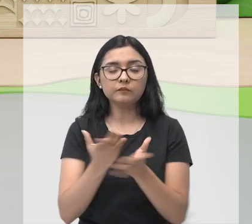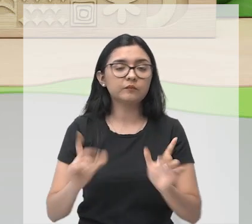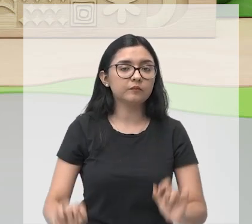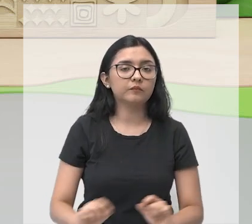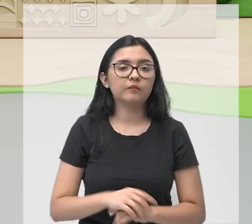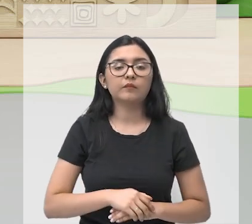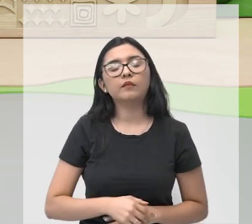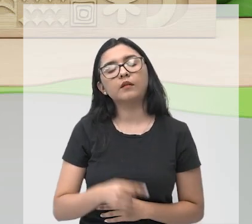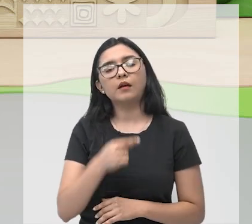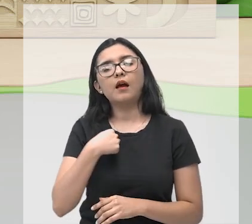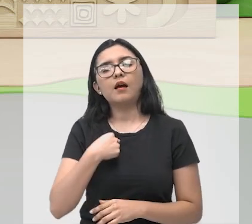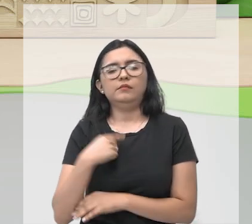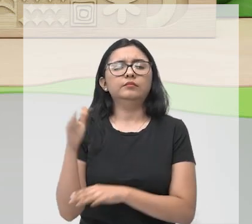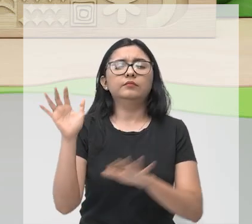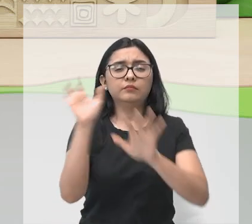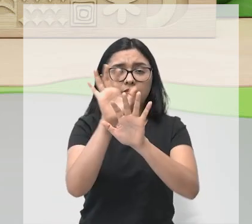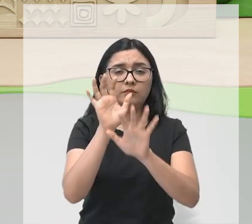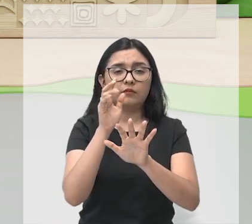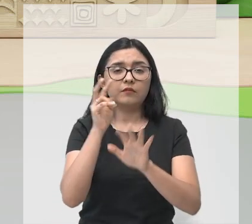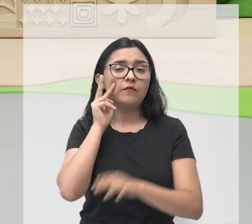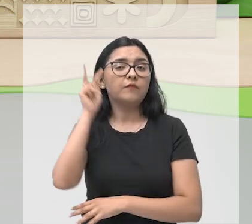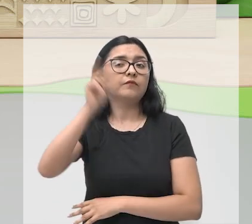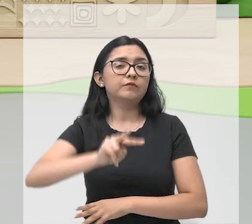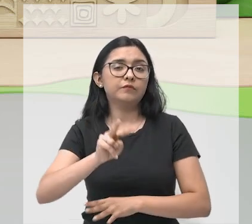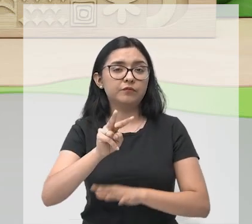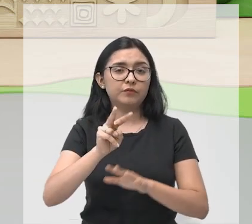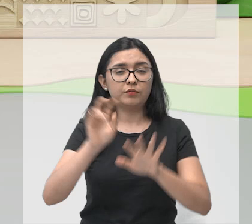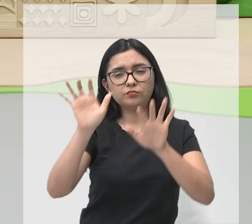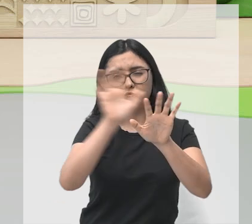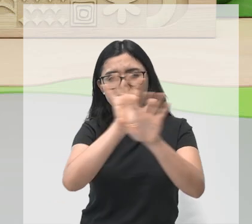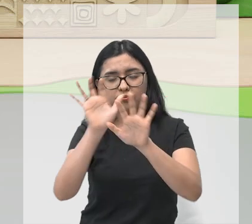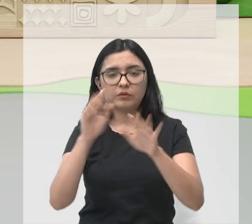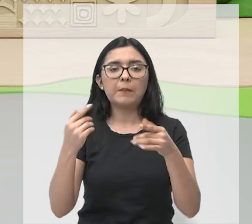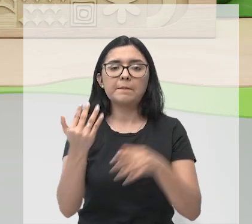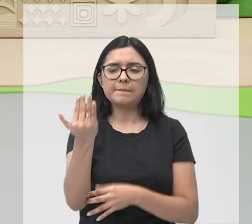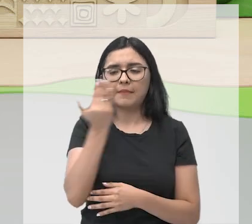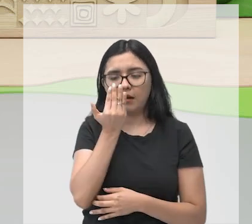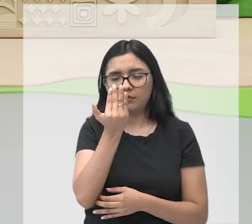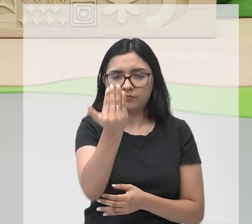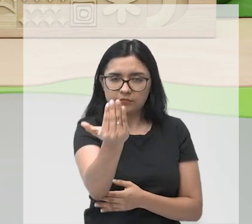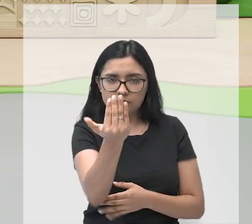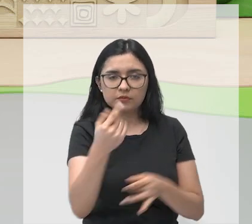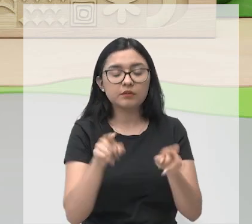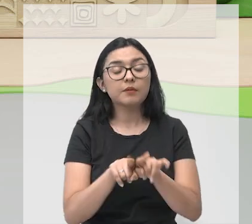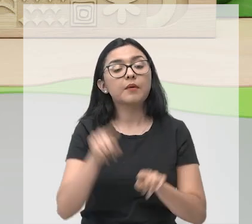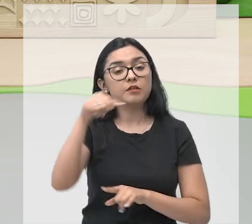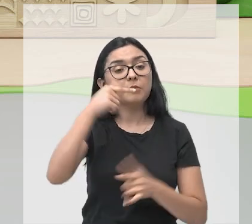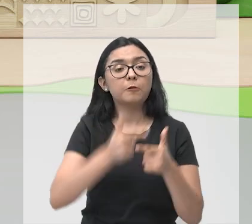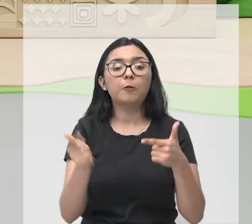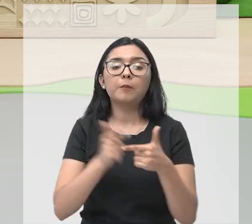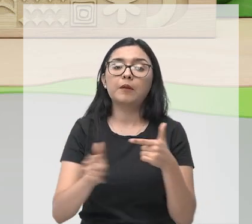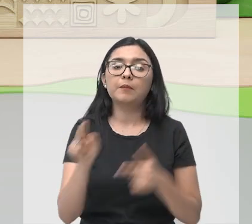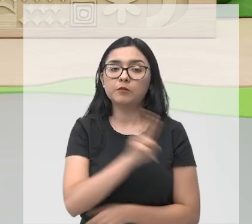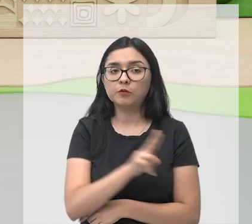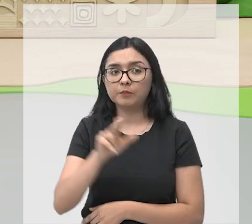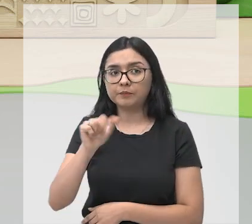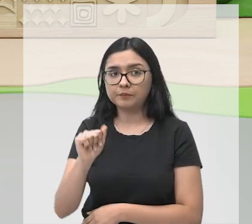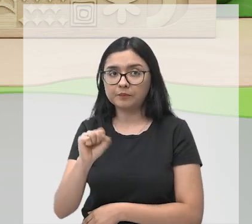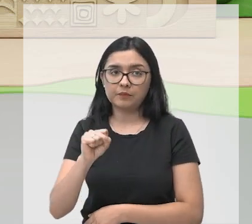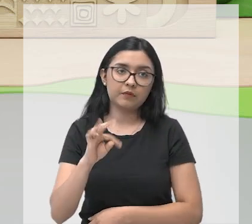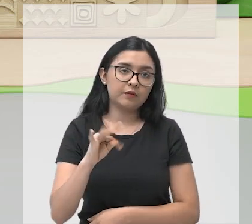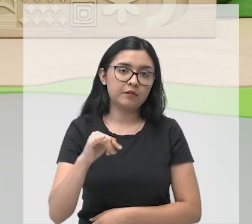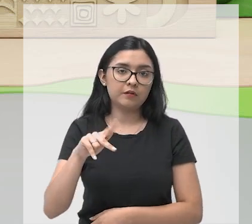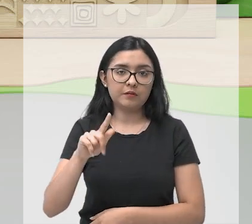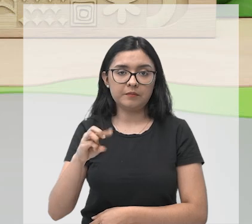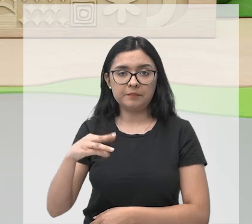aula, é a visão distorcida tanto de perto quanto de longe, para quem tem esse problema do astigmatismo, né,